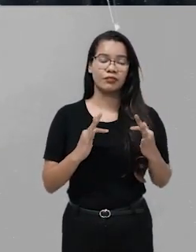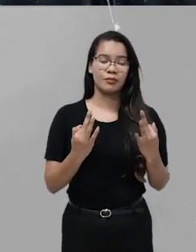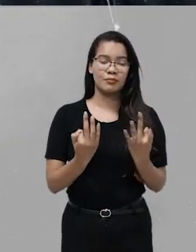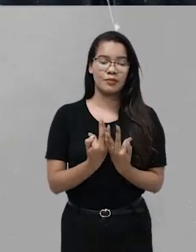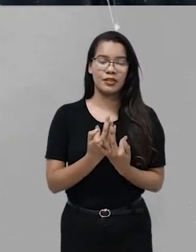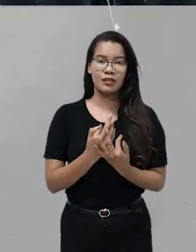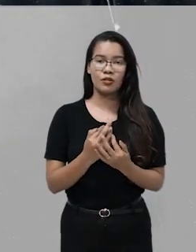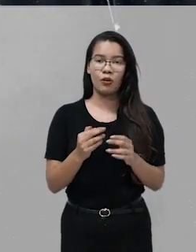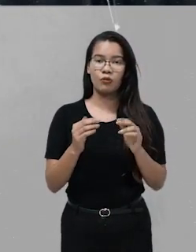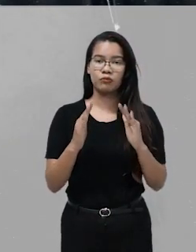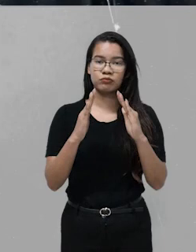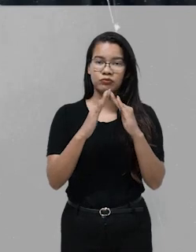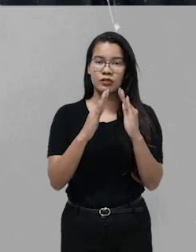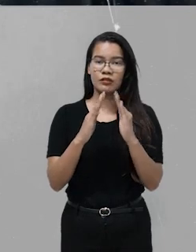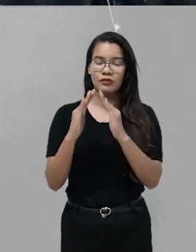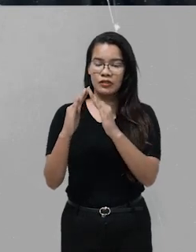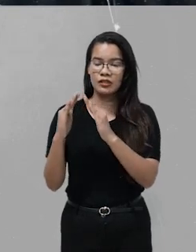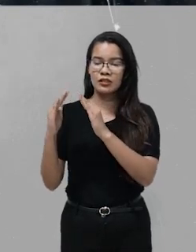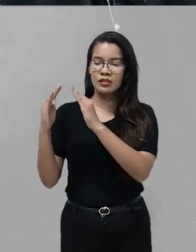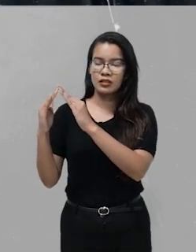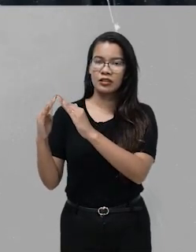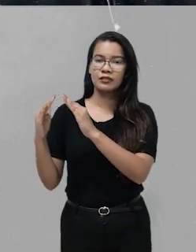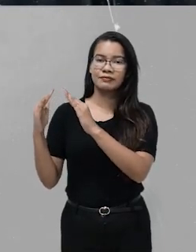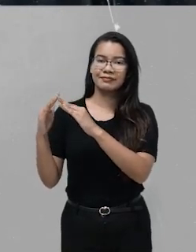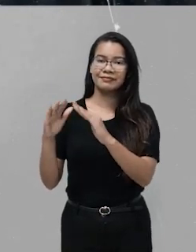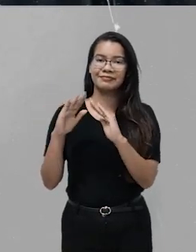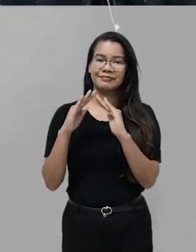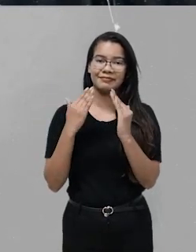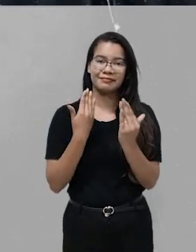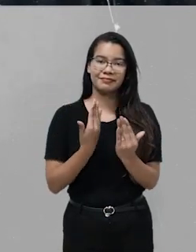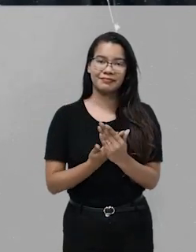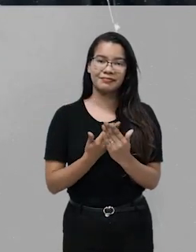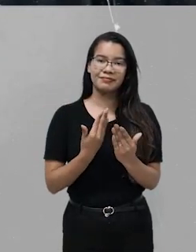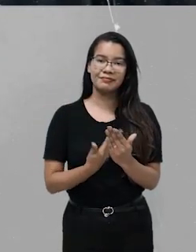vizinhança, na escola, via